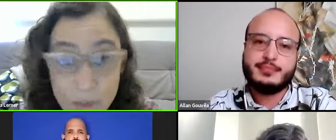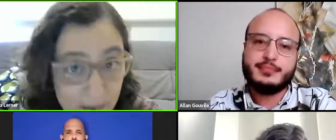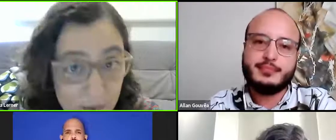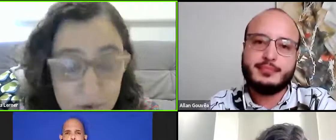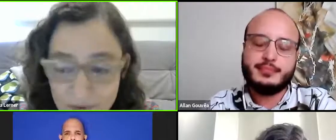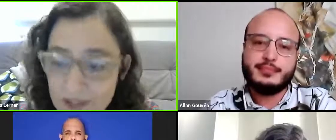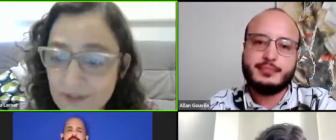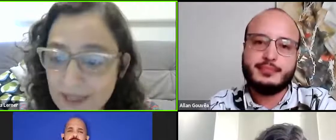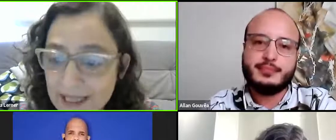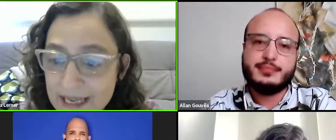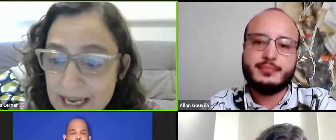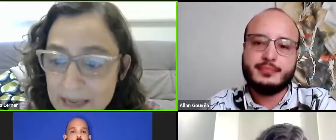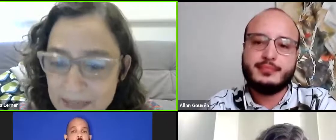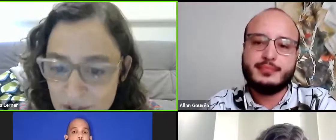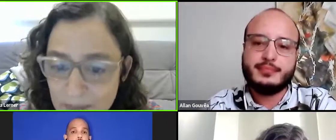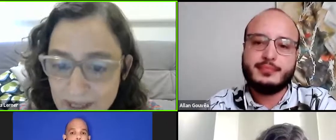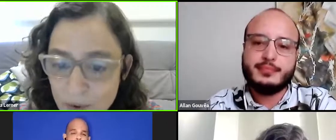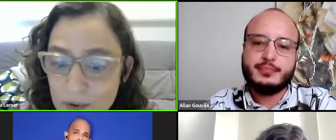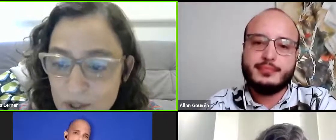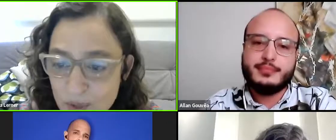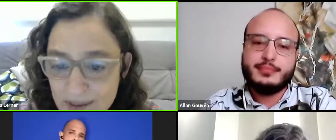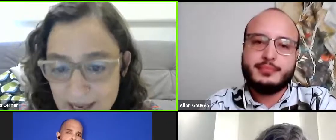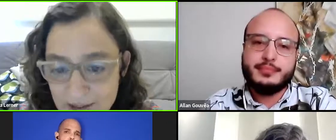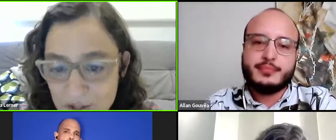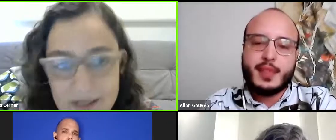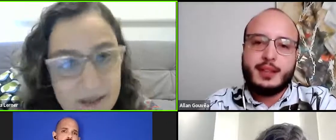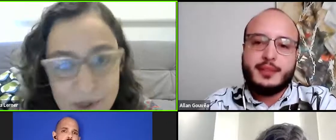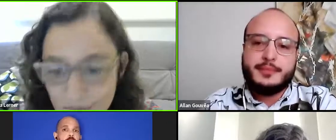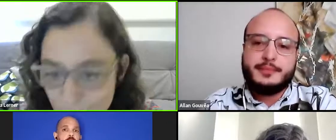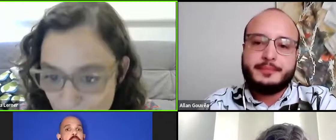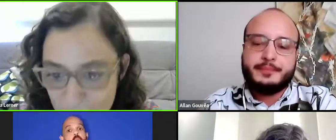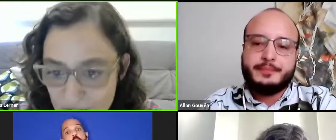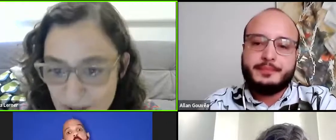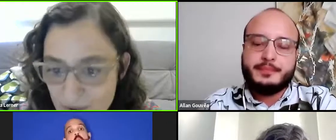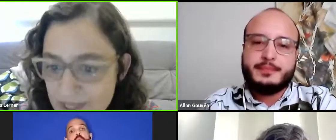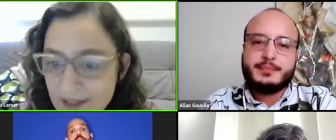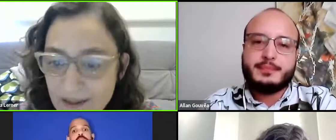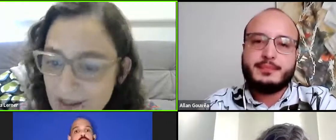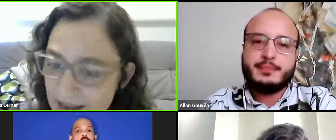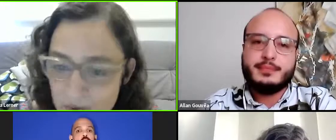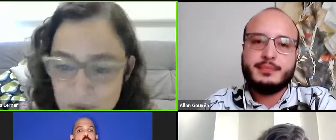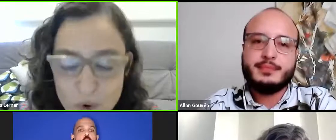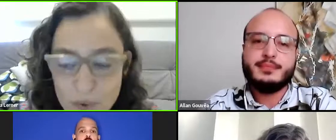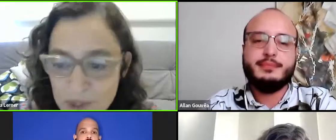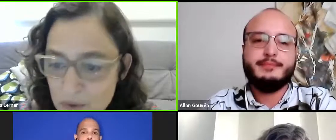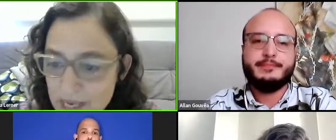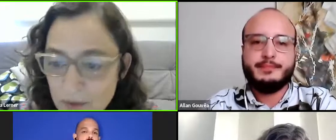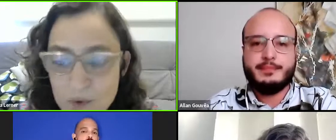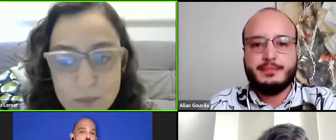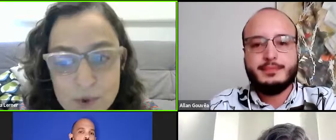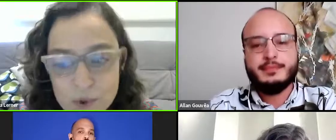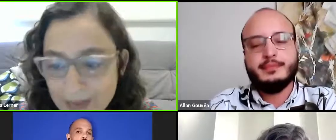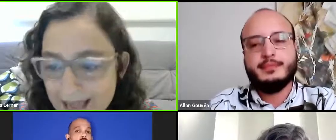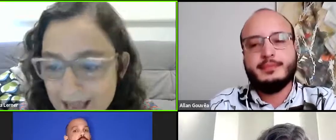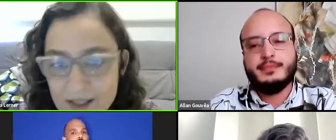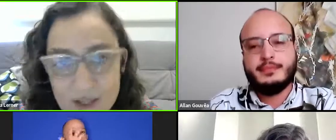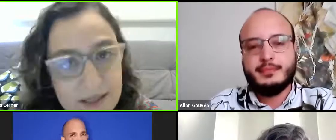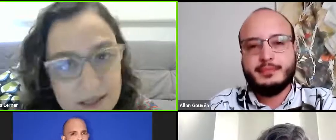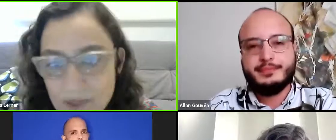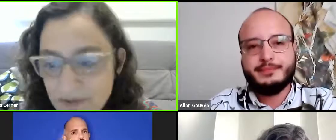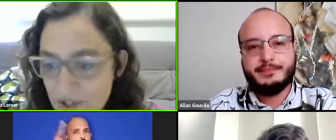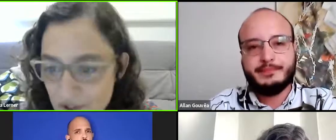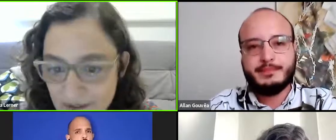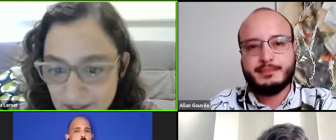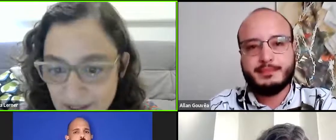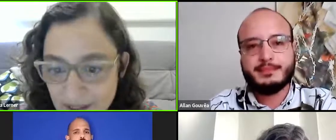forma o prêmio nos faz ver, mas também outras qualidades que a cerimônia não mostra. Sua seriedade, o seu comprometimento, sua postura ética